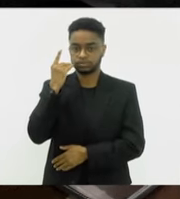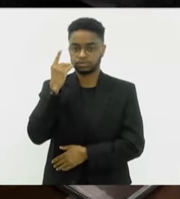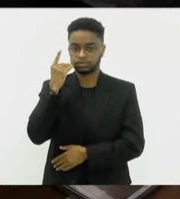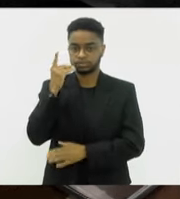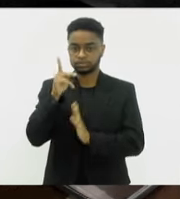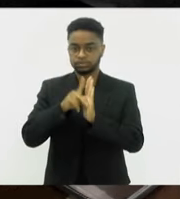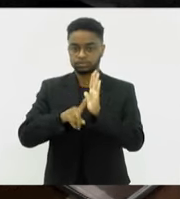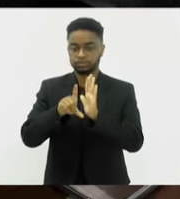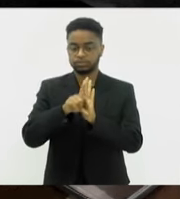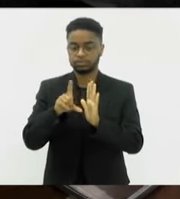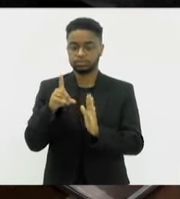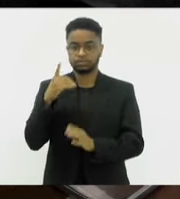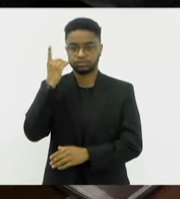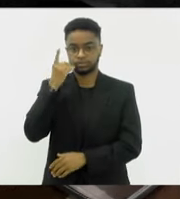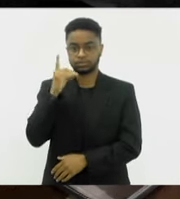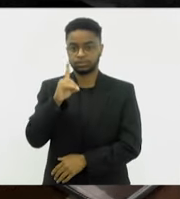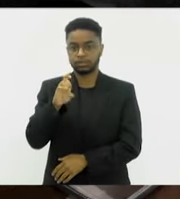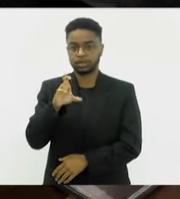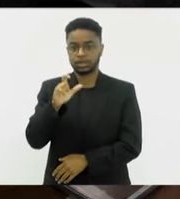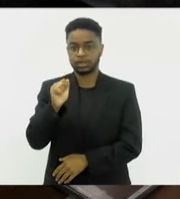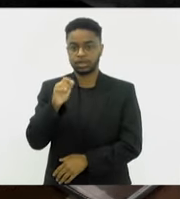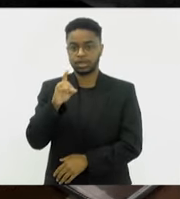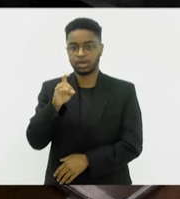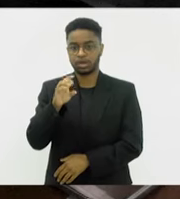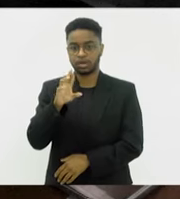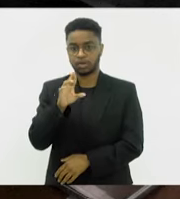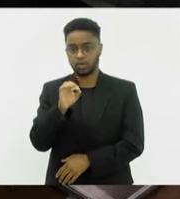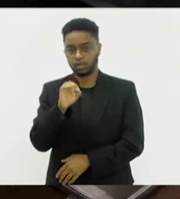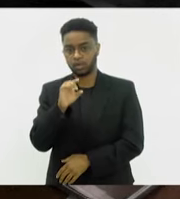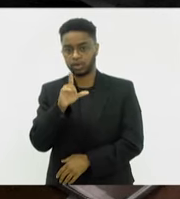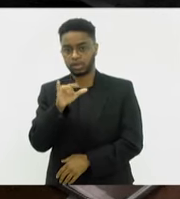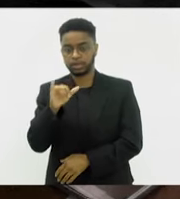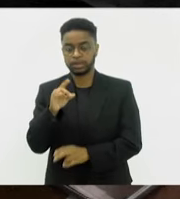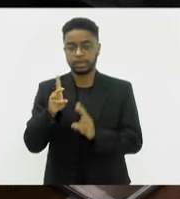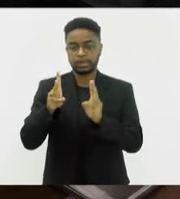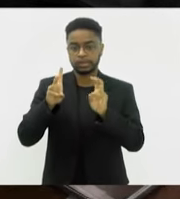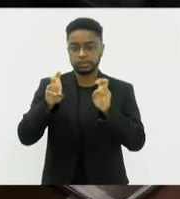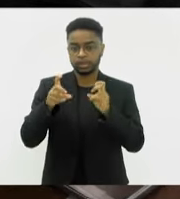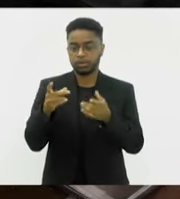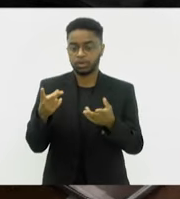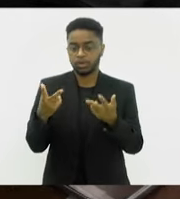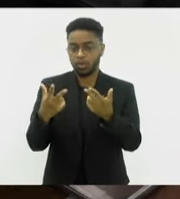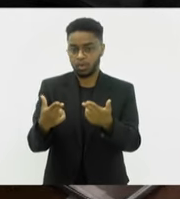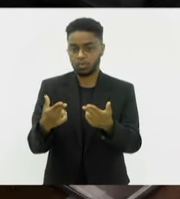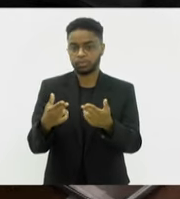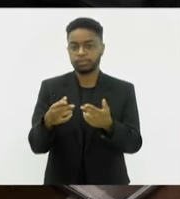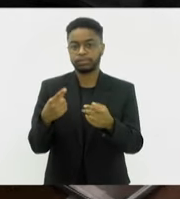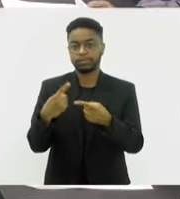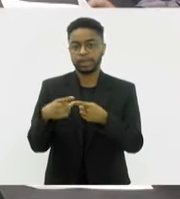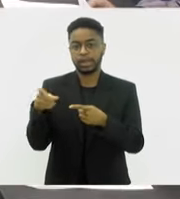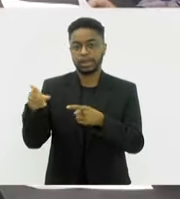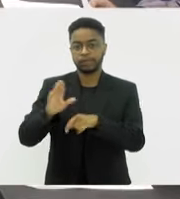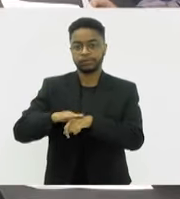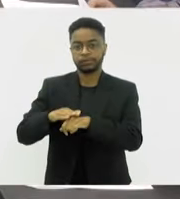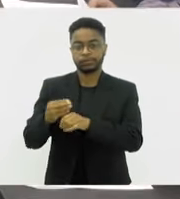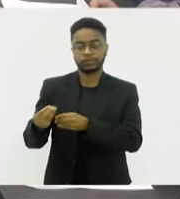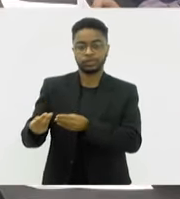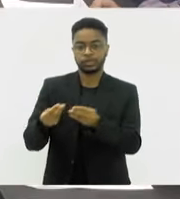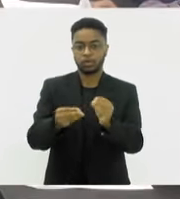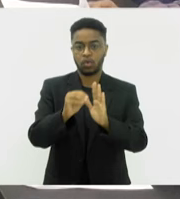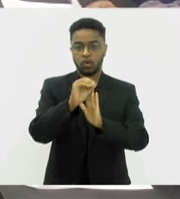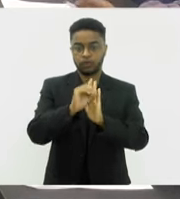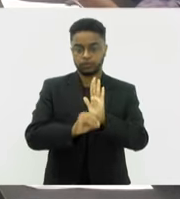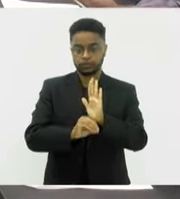PL do deputado De Laroli sobre a mesma matéria, inclusive através de ofício do gabinete do deputado De Laroli.